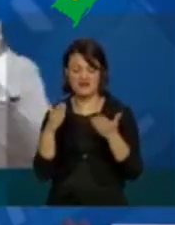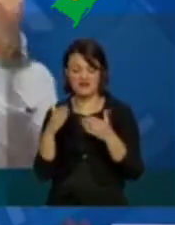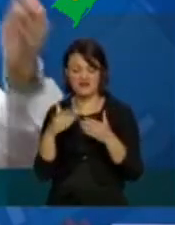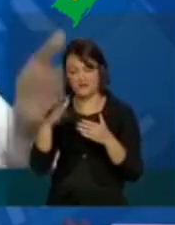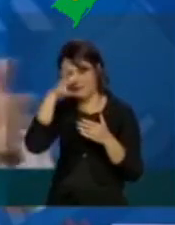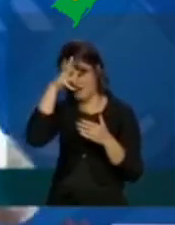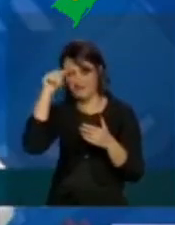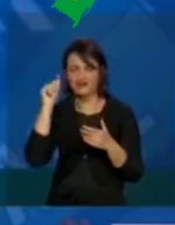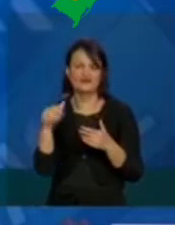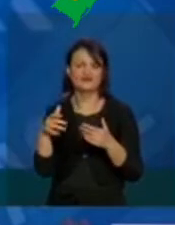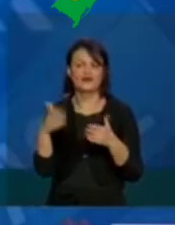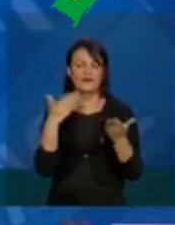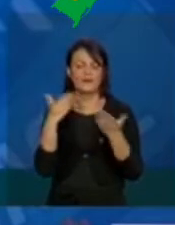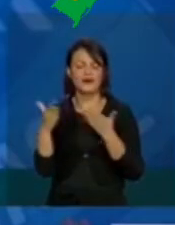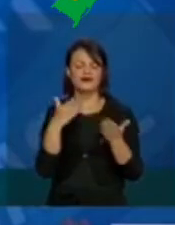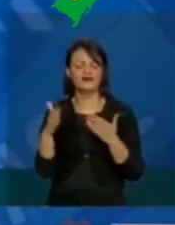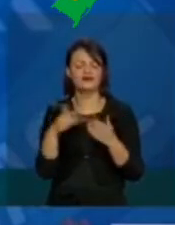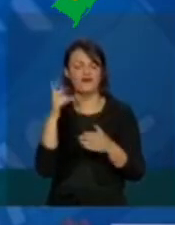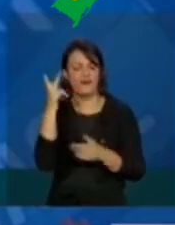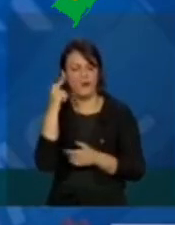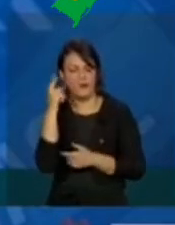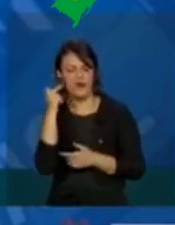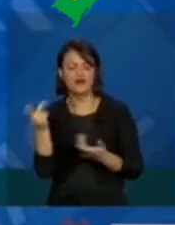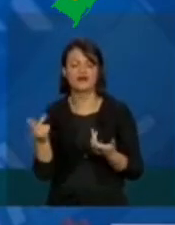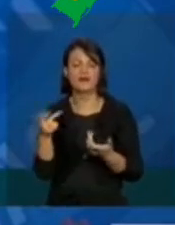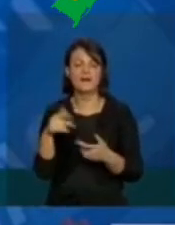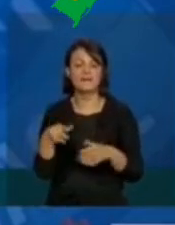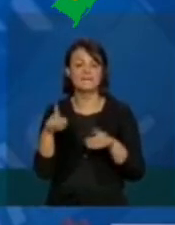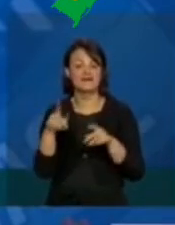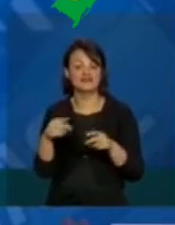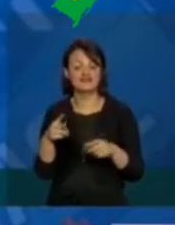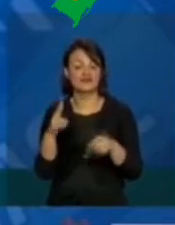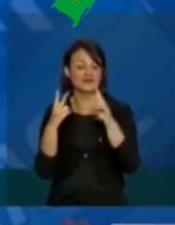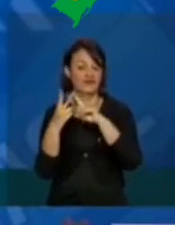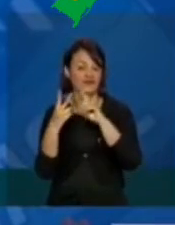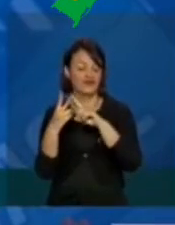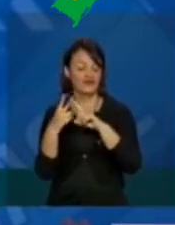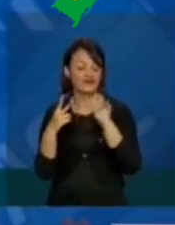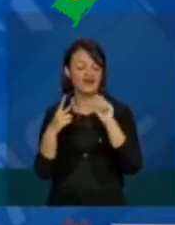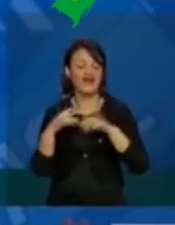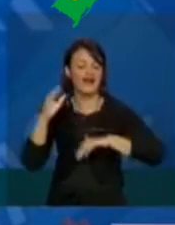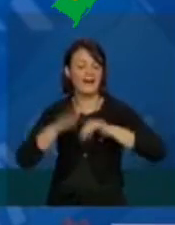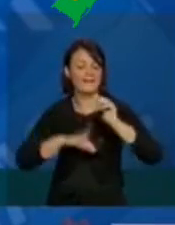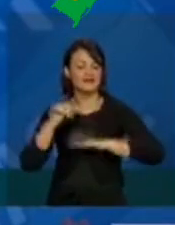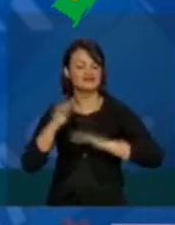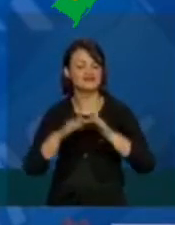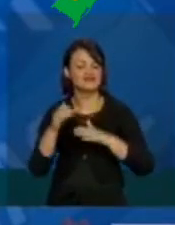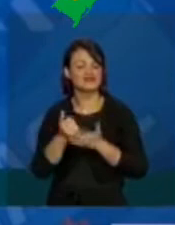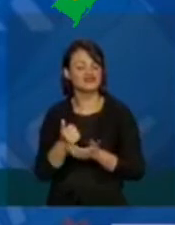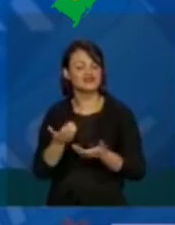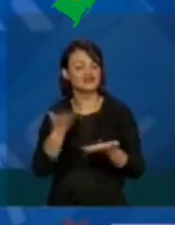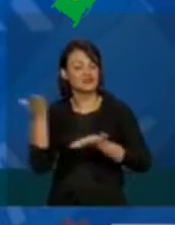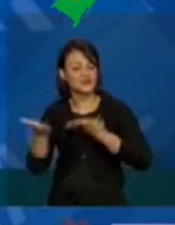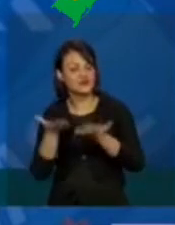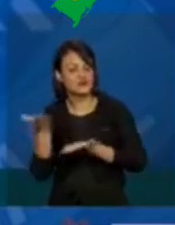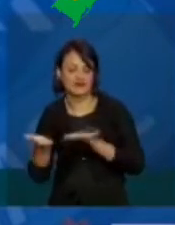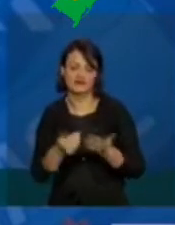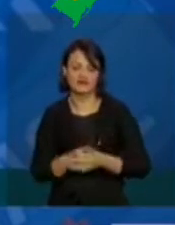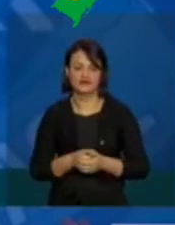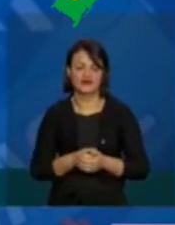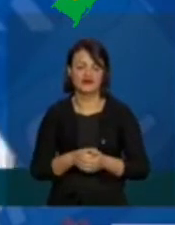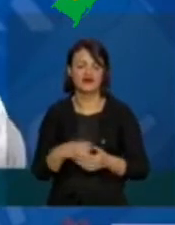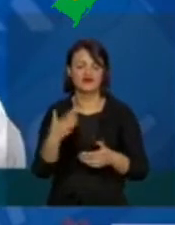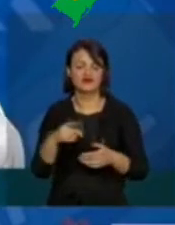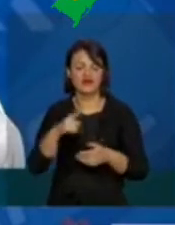de Manaus, bem distante da incidência de Fortaleza, mas tem uma segunda variável que é a capacidade de atendimento. aquela questão